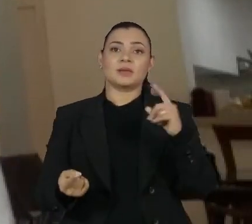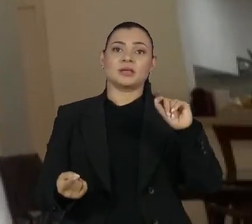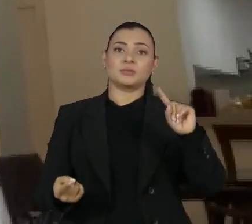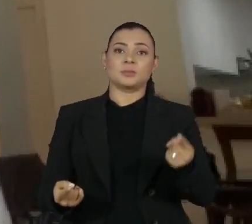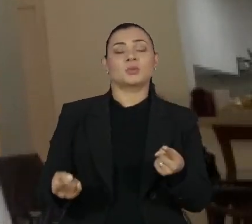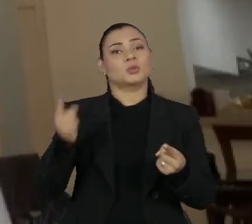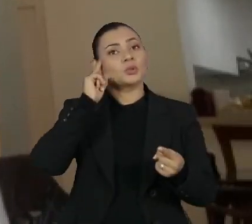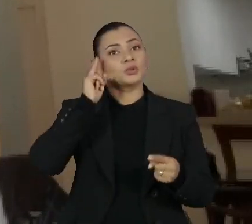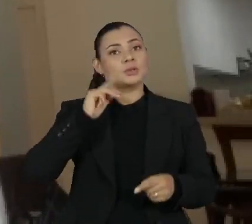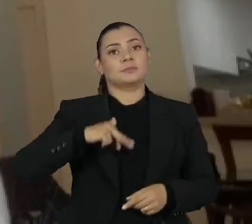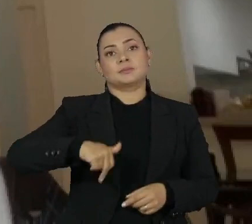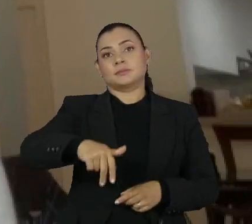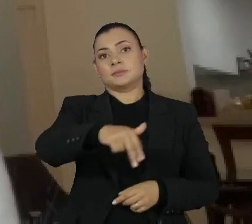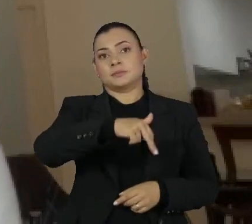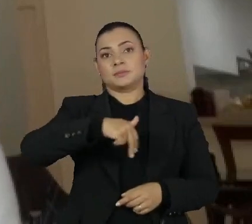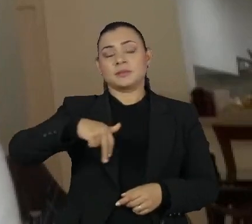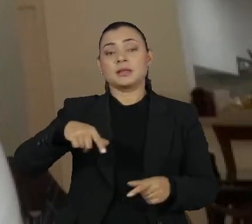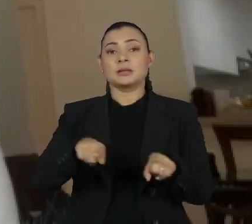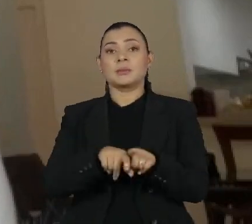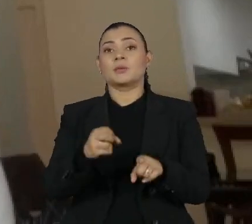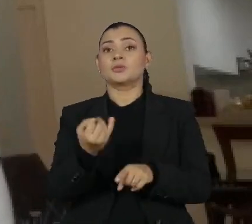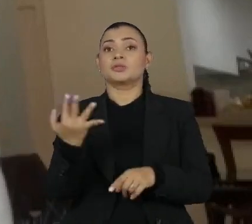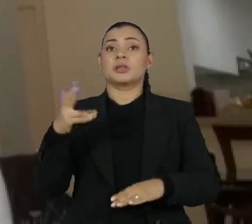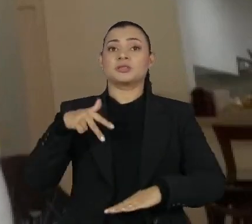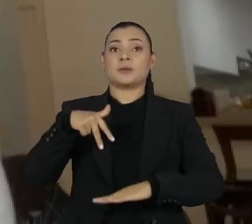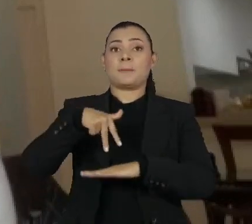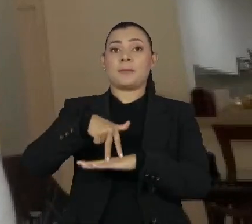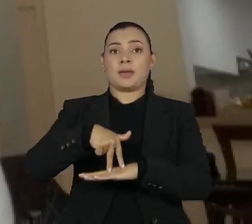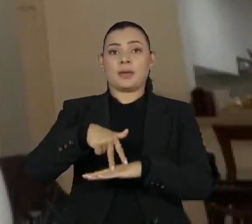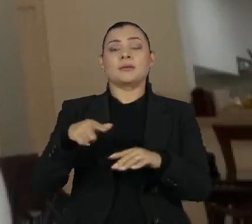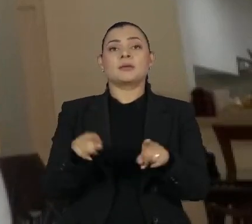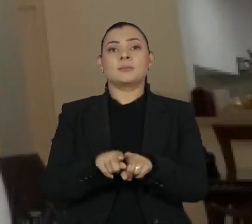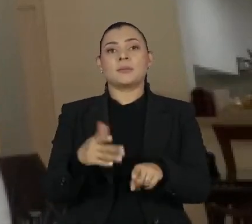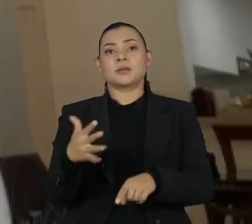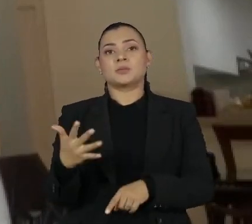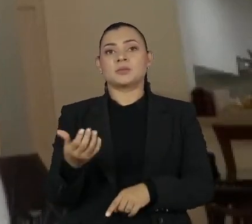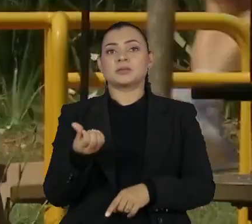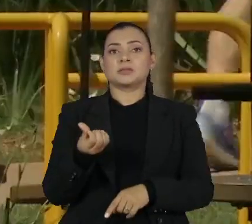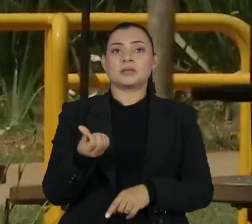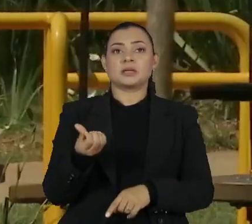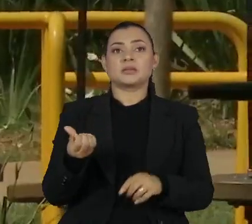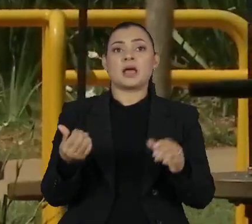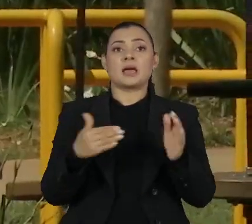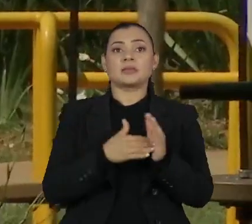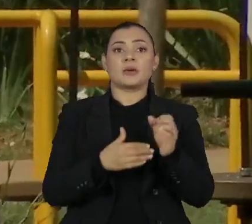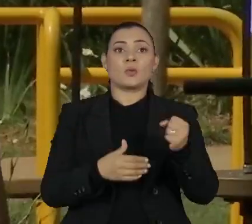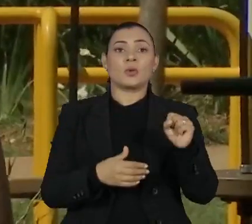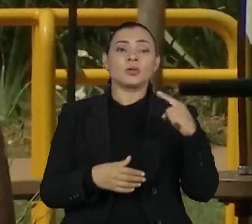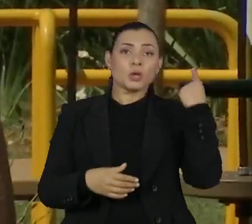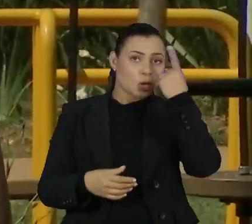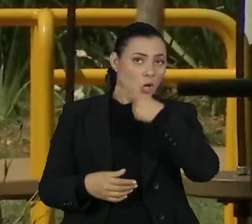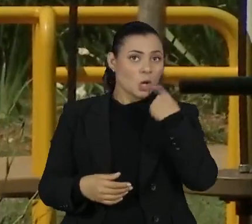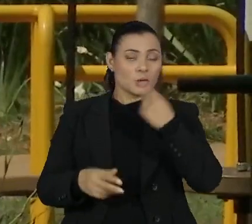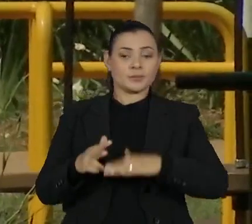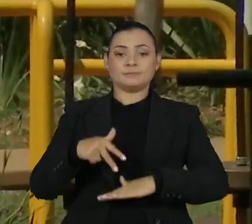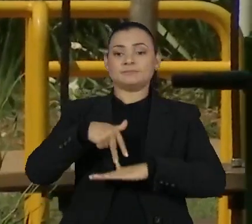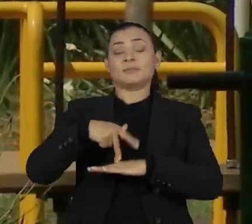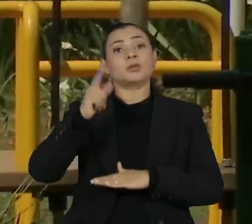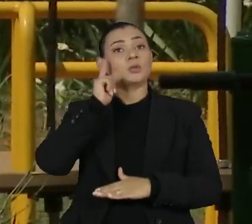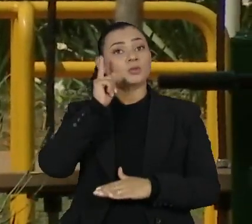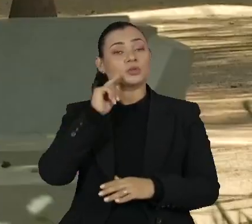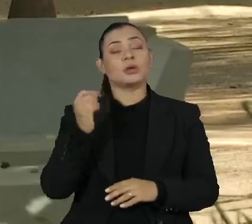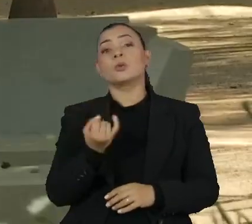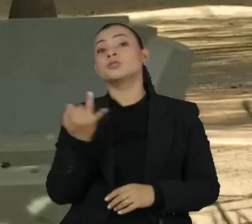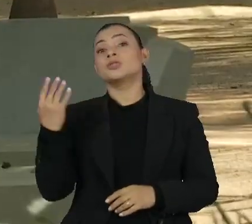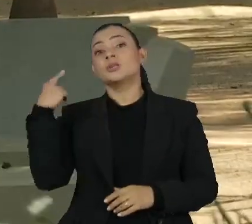dia quantidade de horas ficar de pé Eh mais ou menos em torno de 6 a 8 horas de pé por dia o número total de Horas de